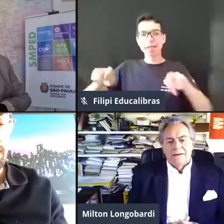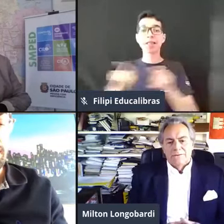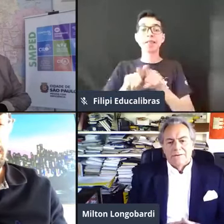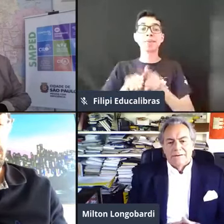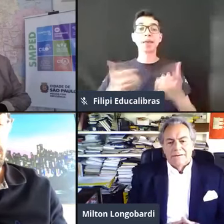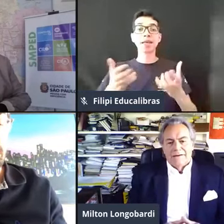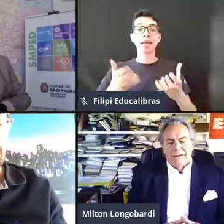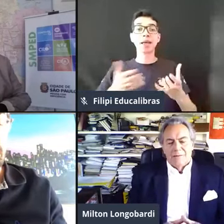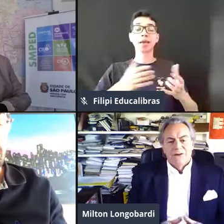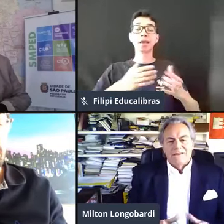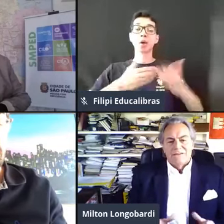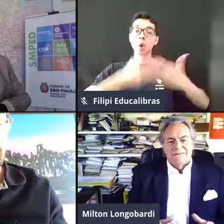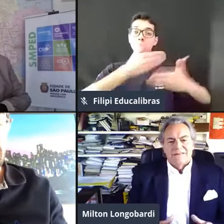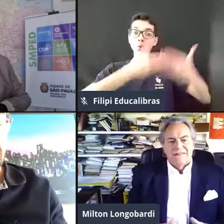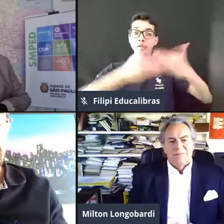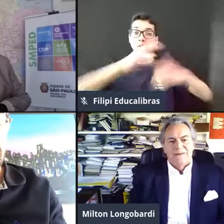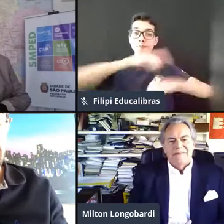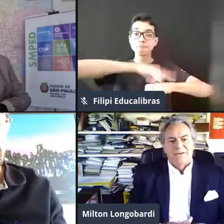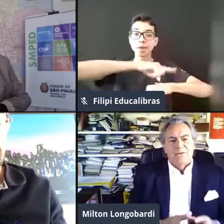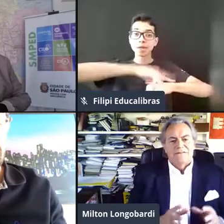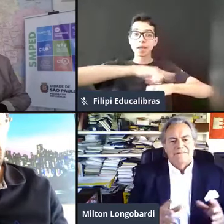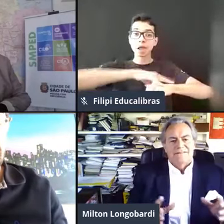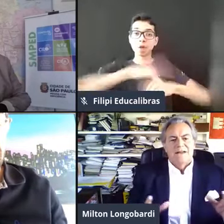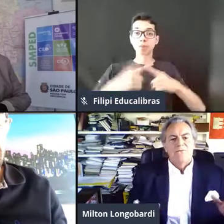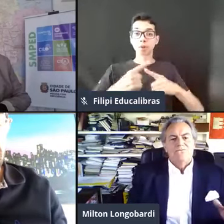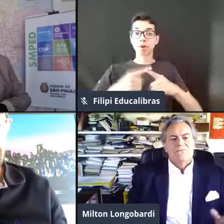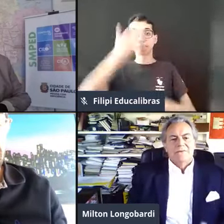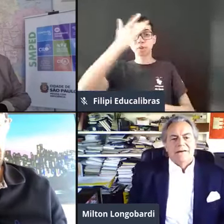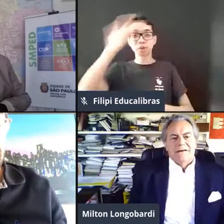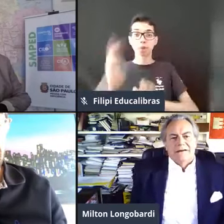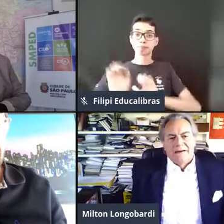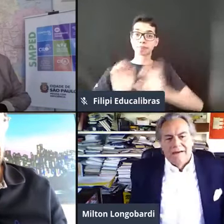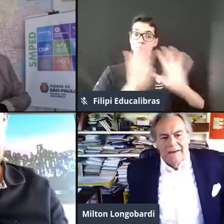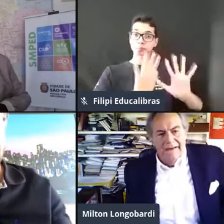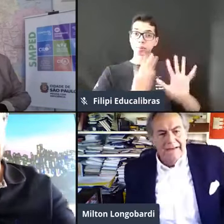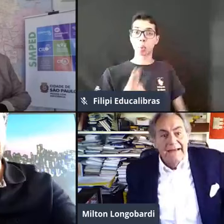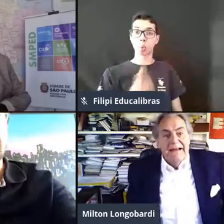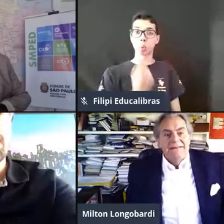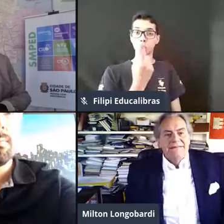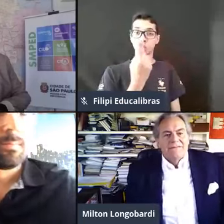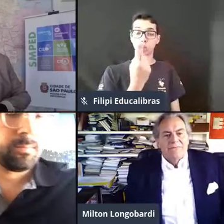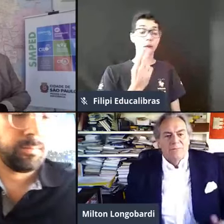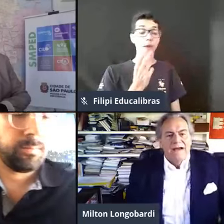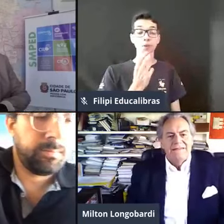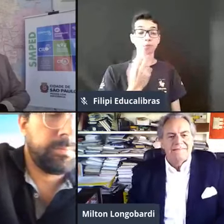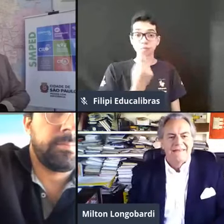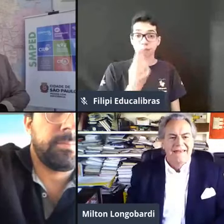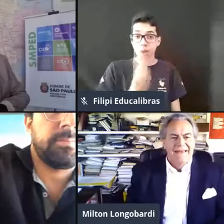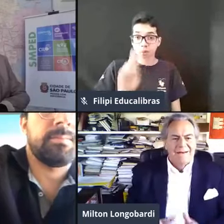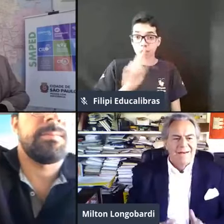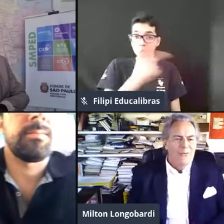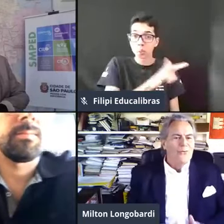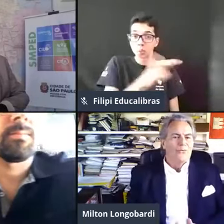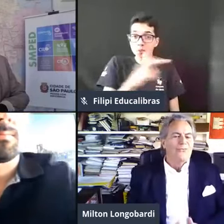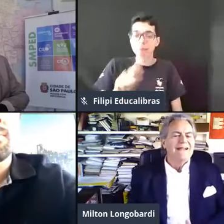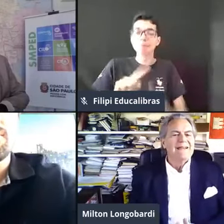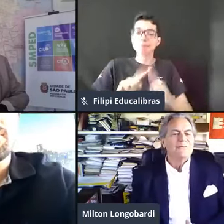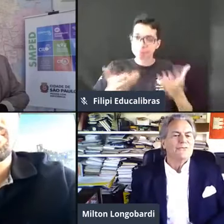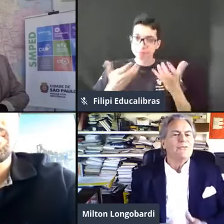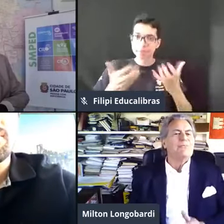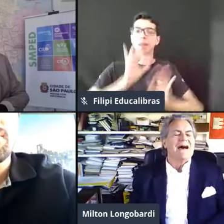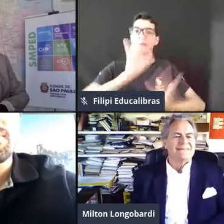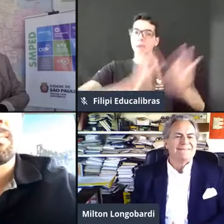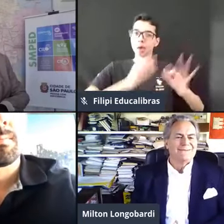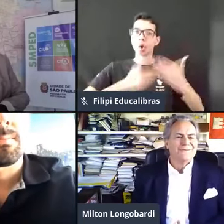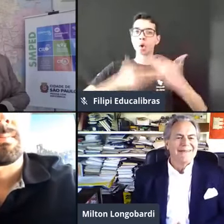utilizar. Então, muitas vezes a gente pensa em coisas tão grandes, mas